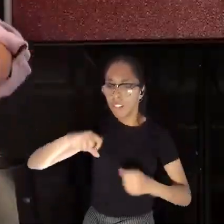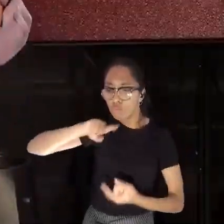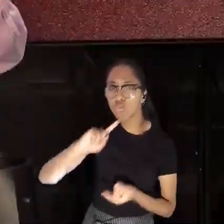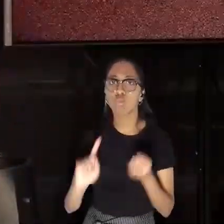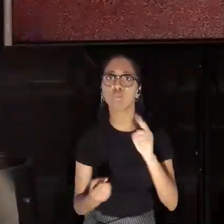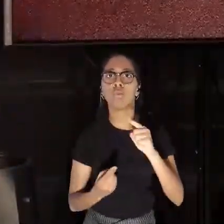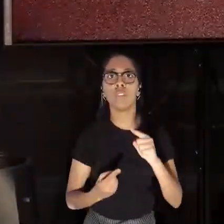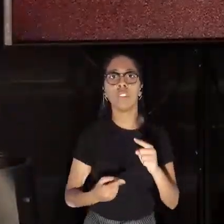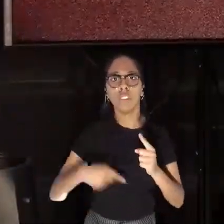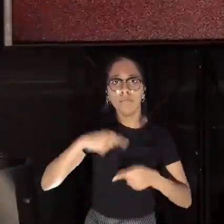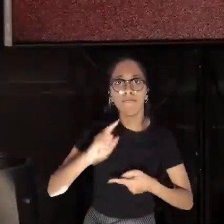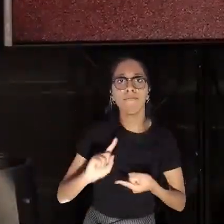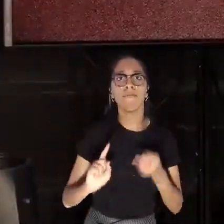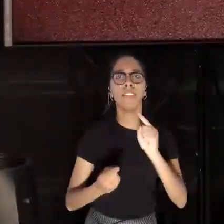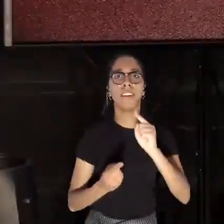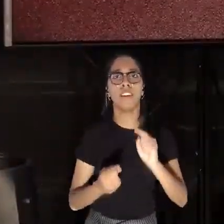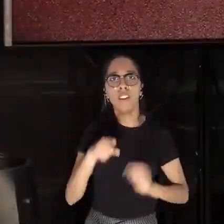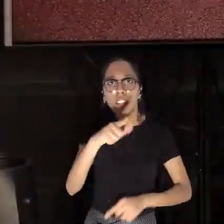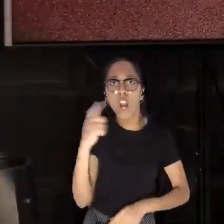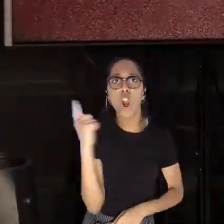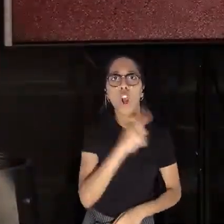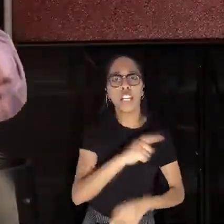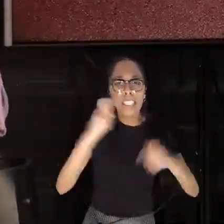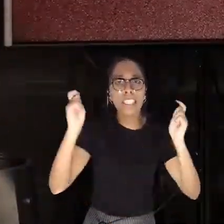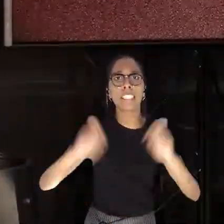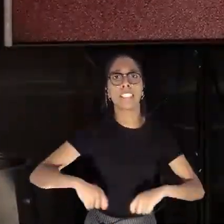você. Pela força do Espírito você vence.